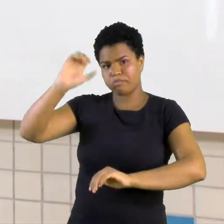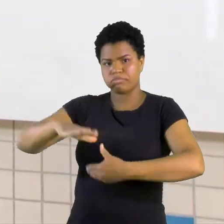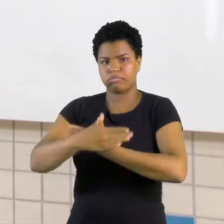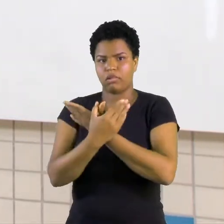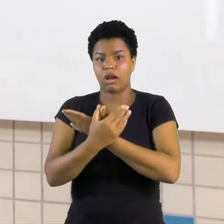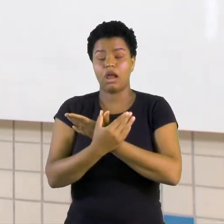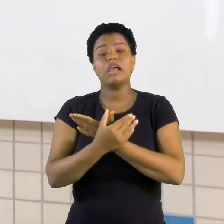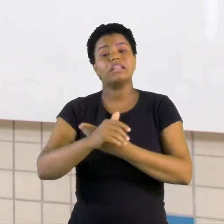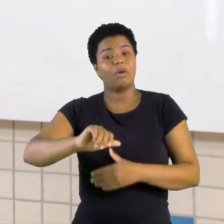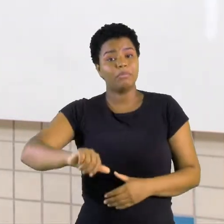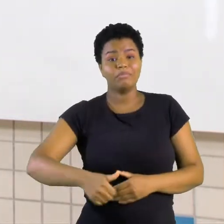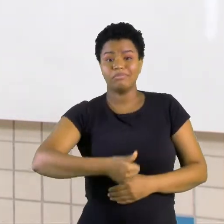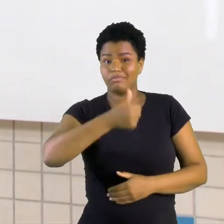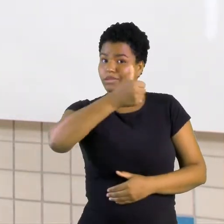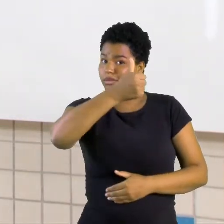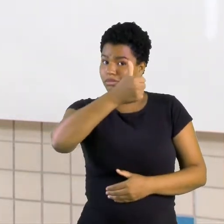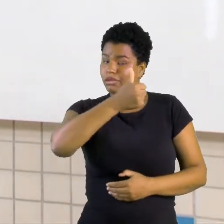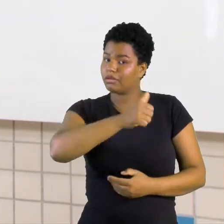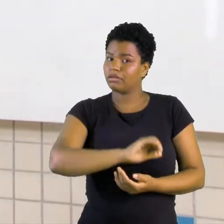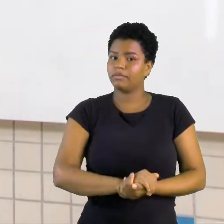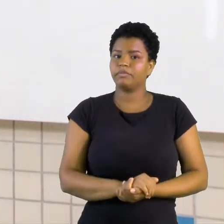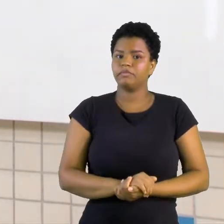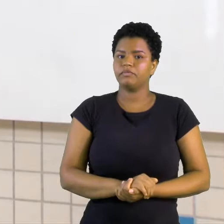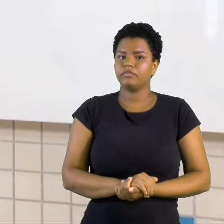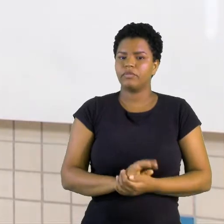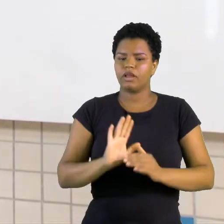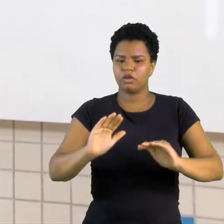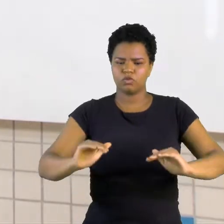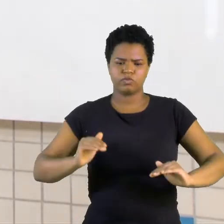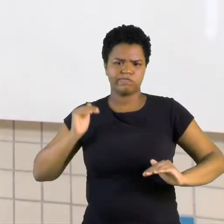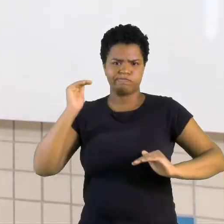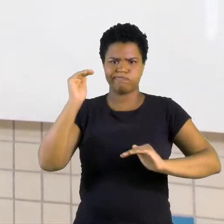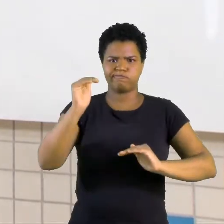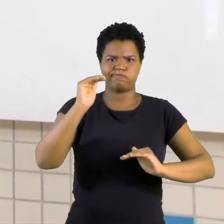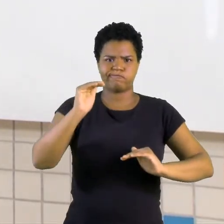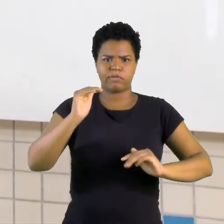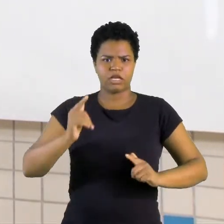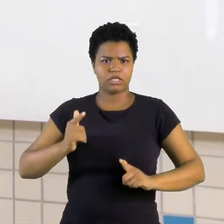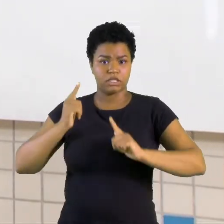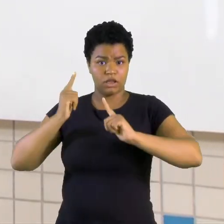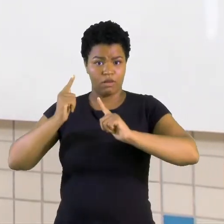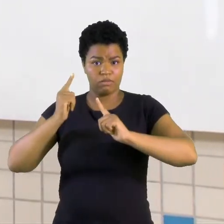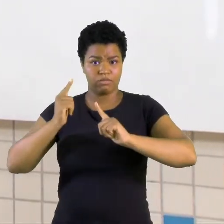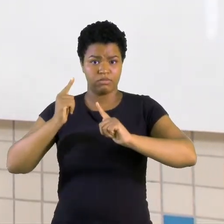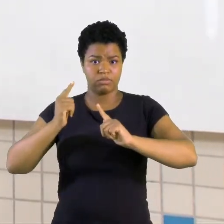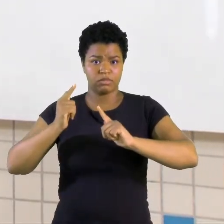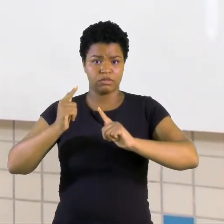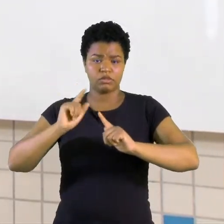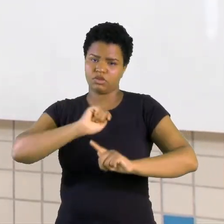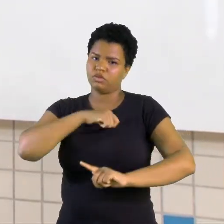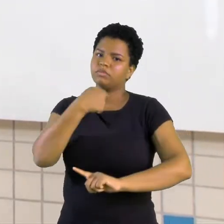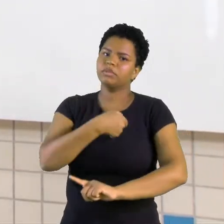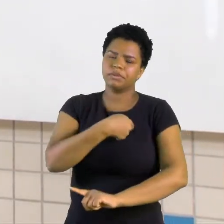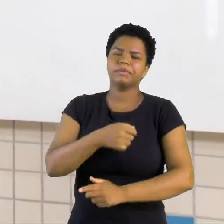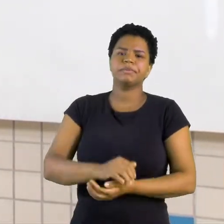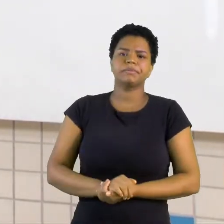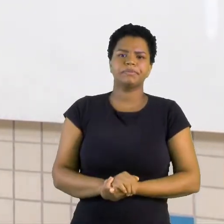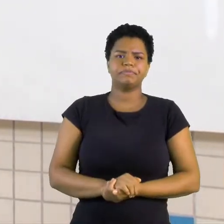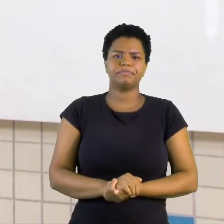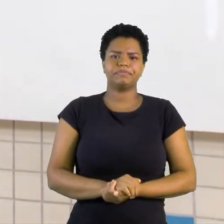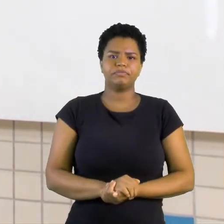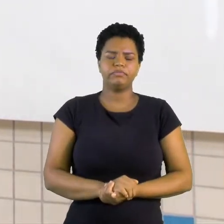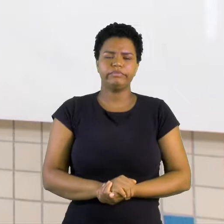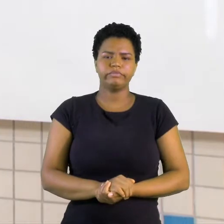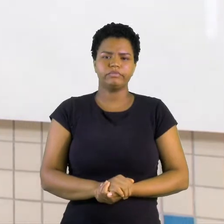foram conquistados, podemos destacar a superioridade das armas, dos armamentos espanhóis, Ou